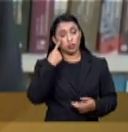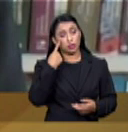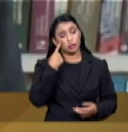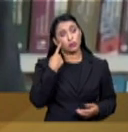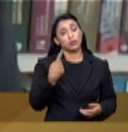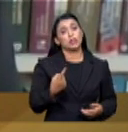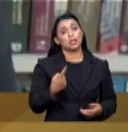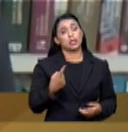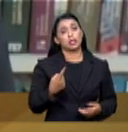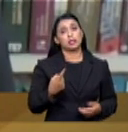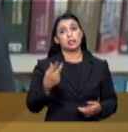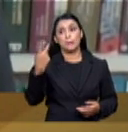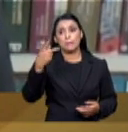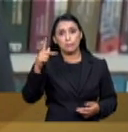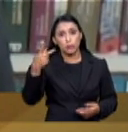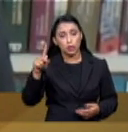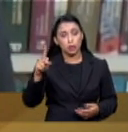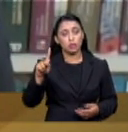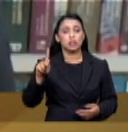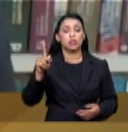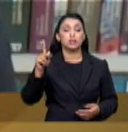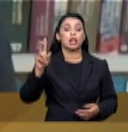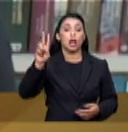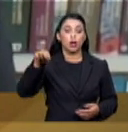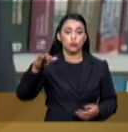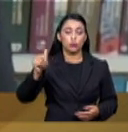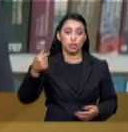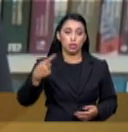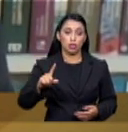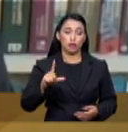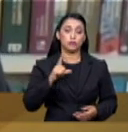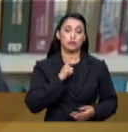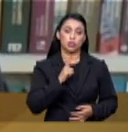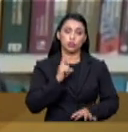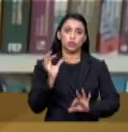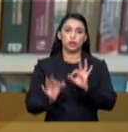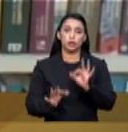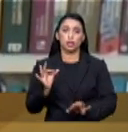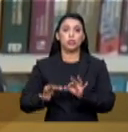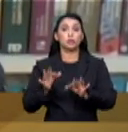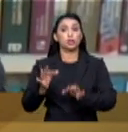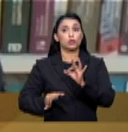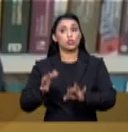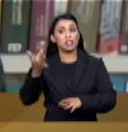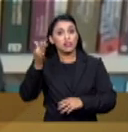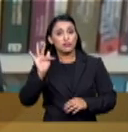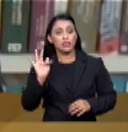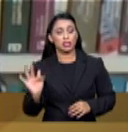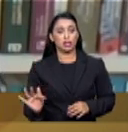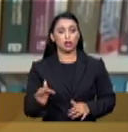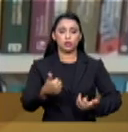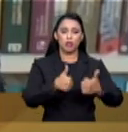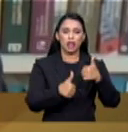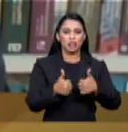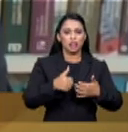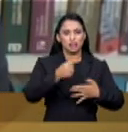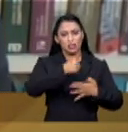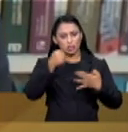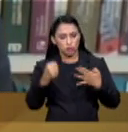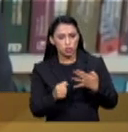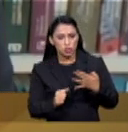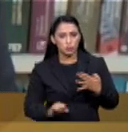sejam processadas e julgadas perante a Justiça Federal. Analisando a jurisprudência desta Corte, deste Supremo Tribunal